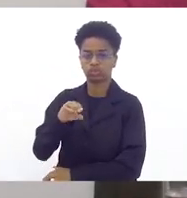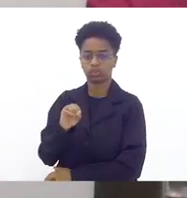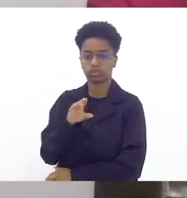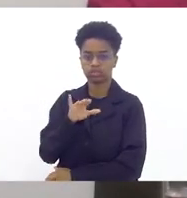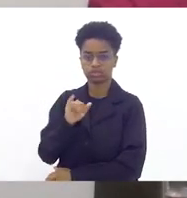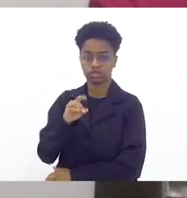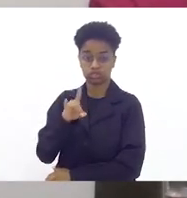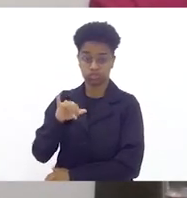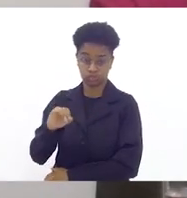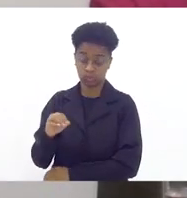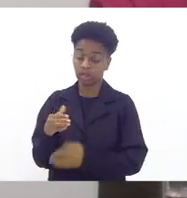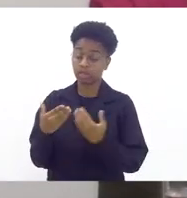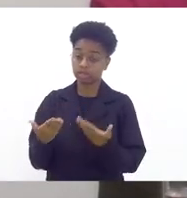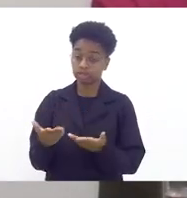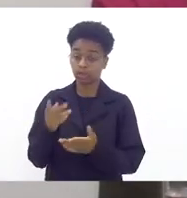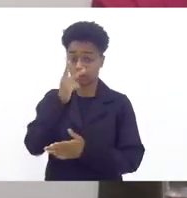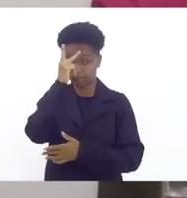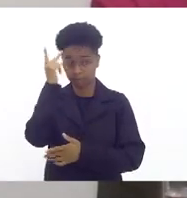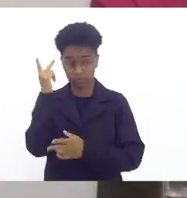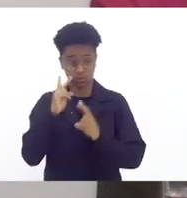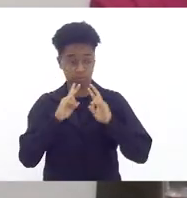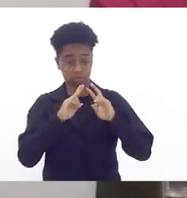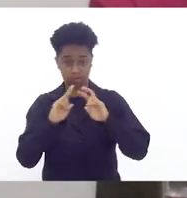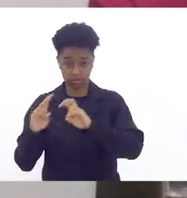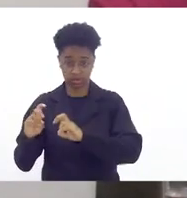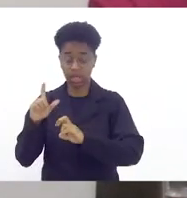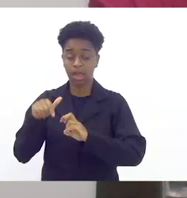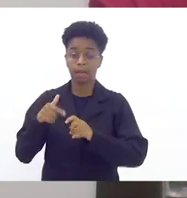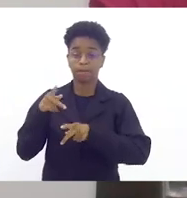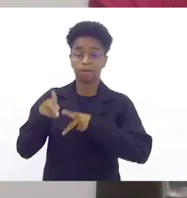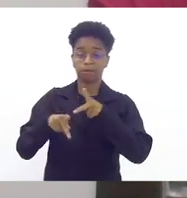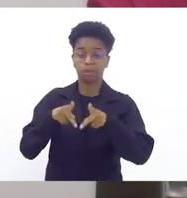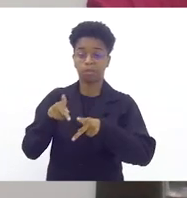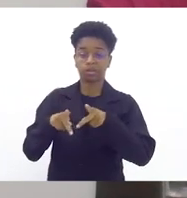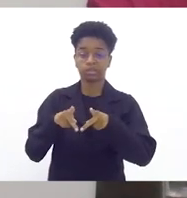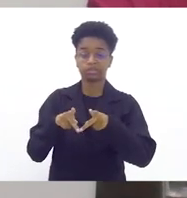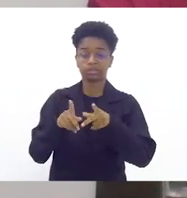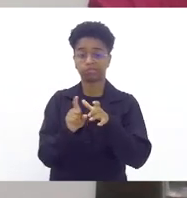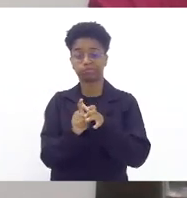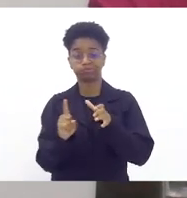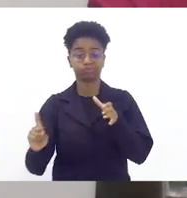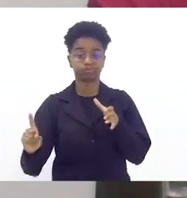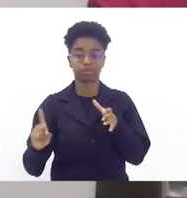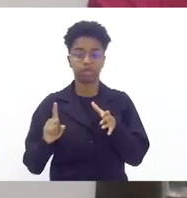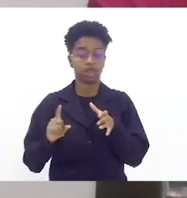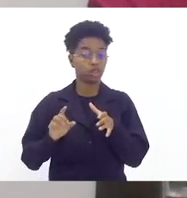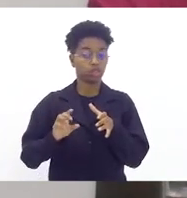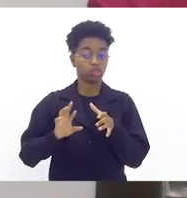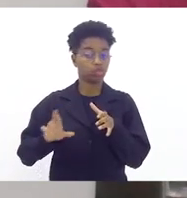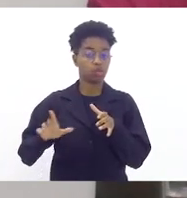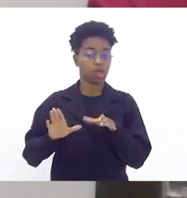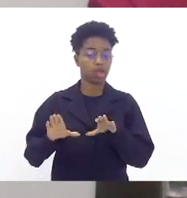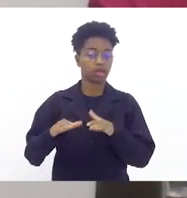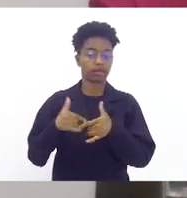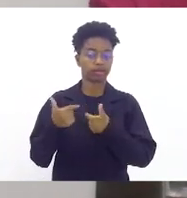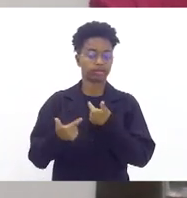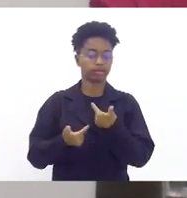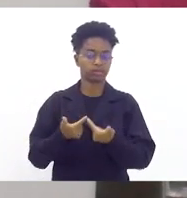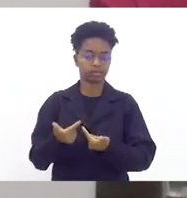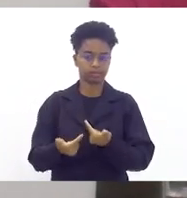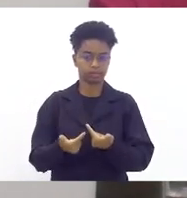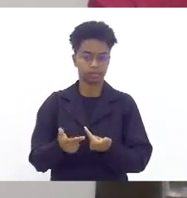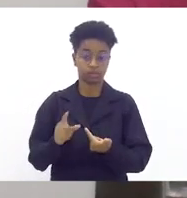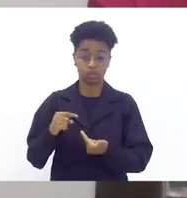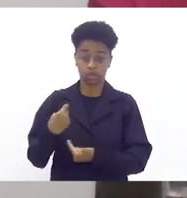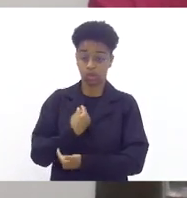pessoas na verdade nos veem como povos periféricos, não somos classe trabalhadora, nossos